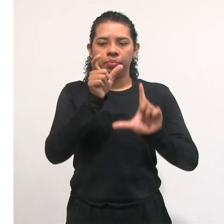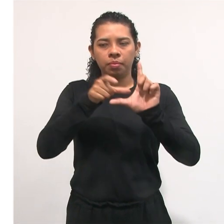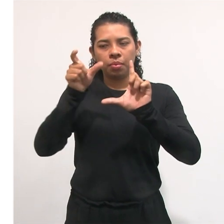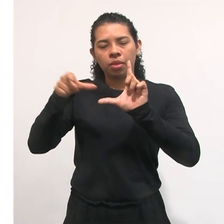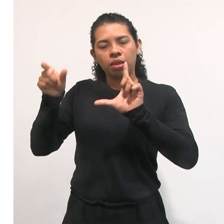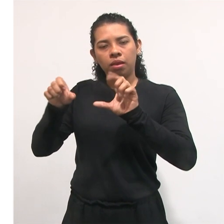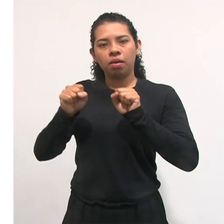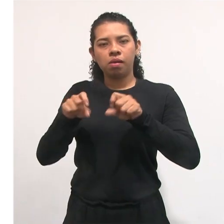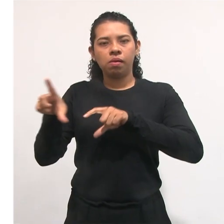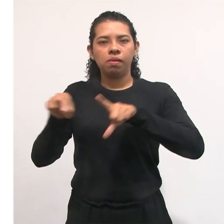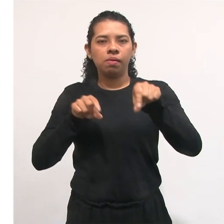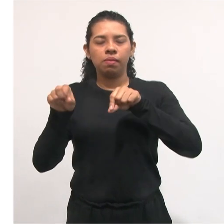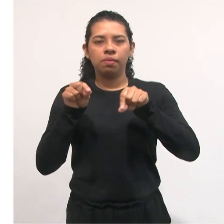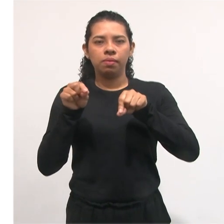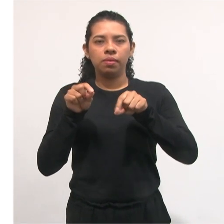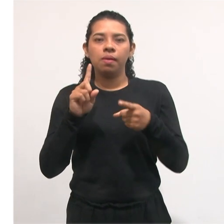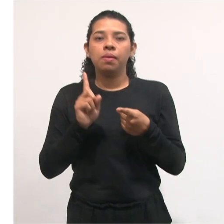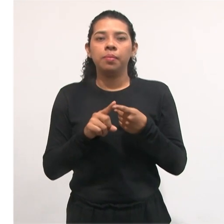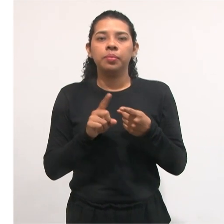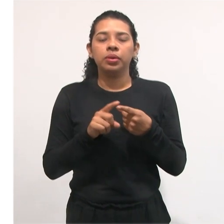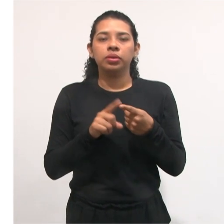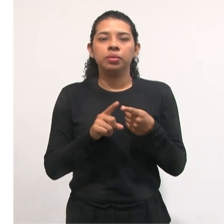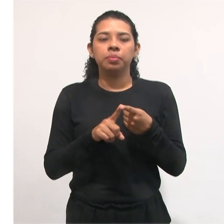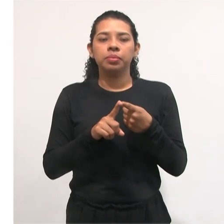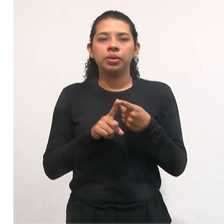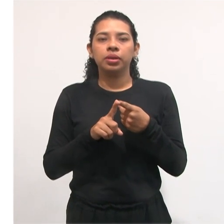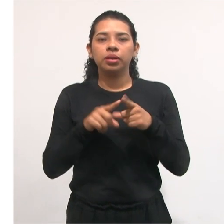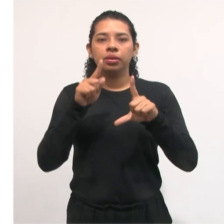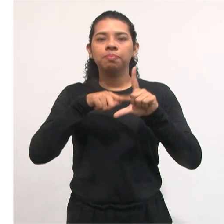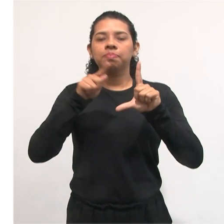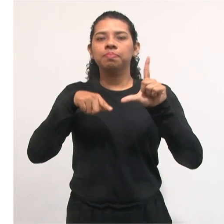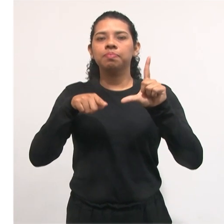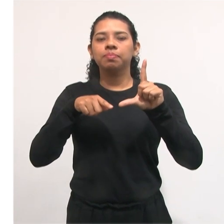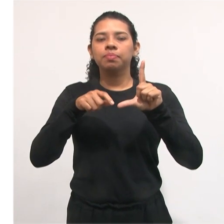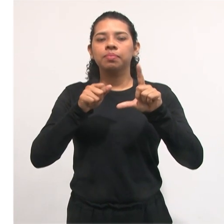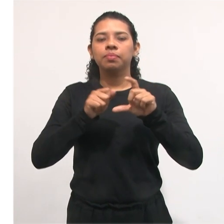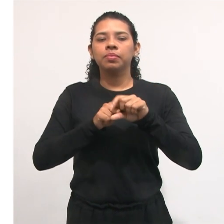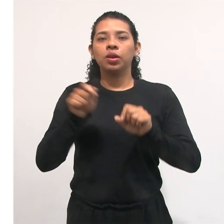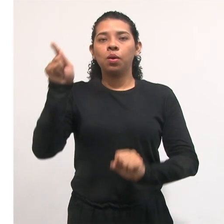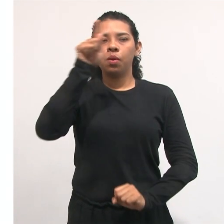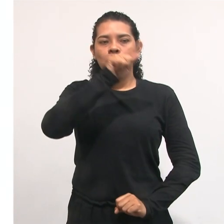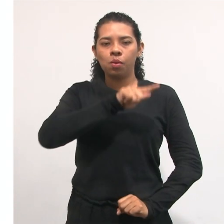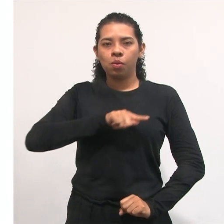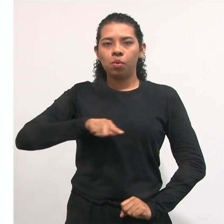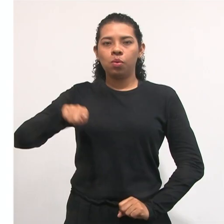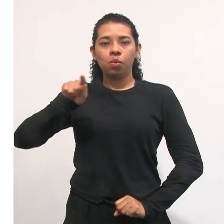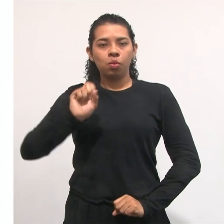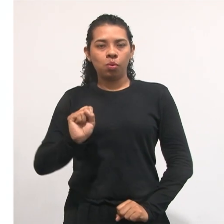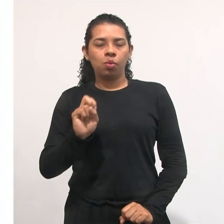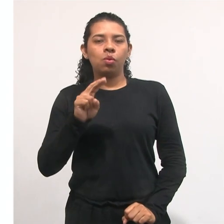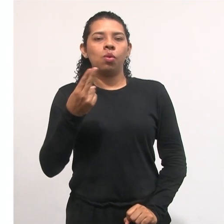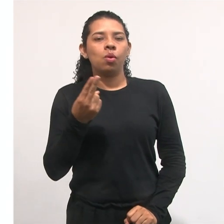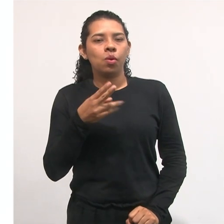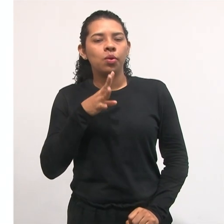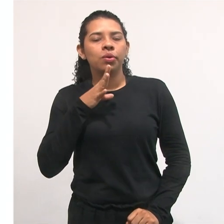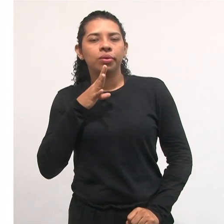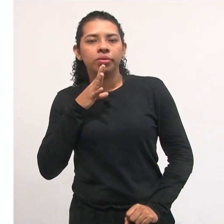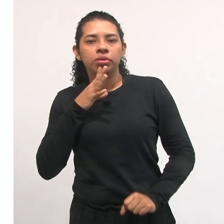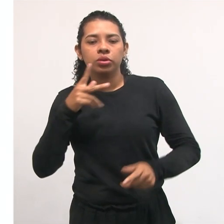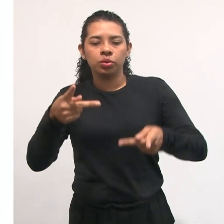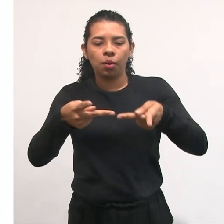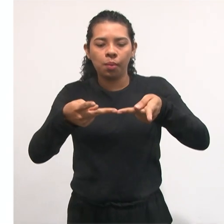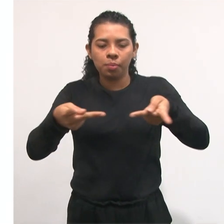trabalhar de formas empilhadas, tanto as colunas como as barras. E os